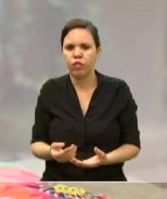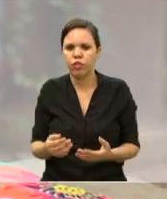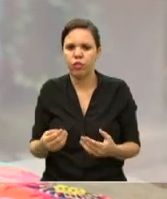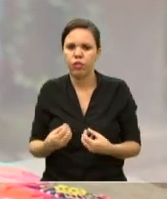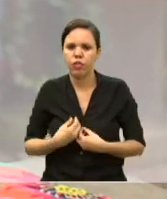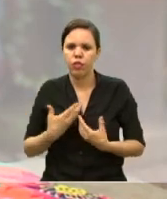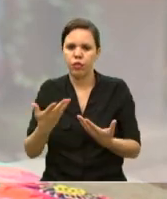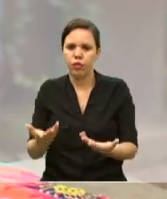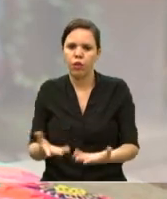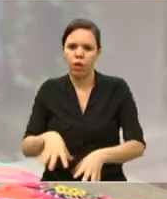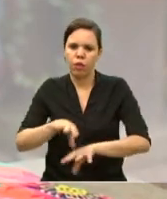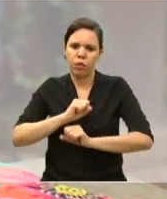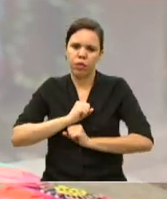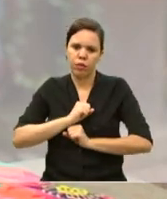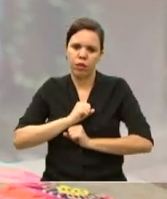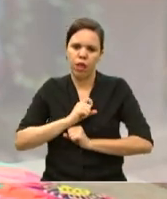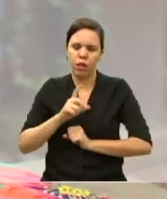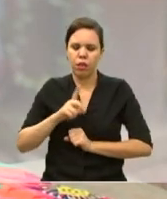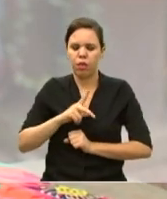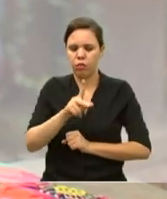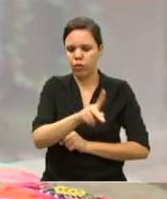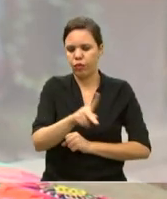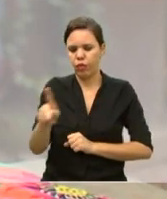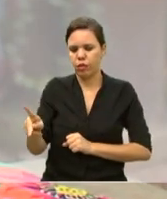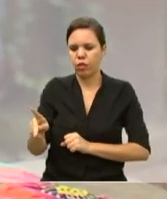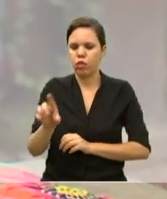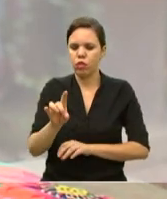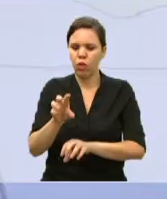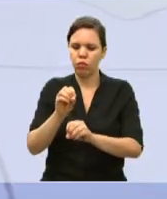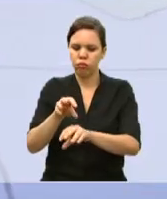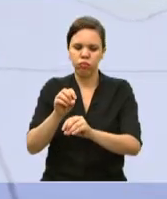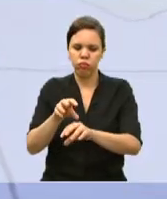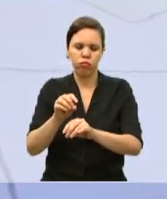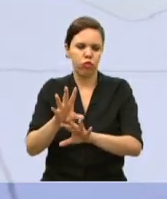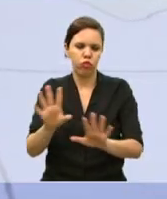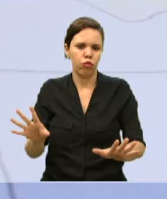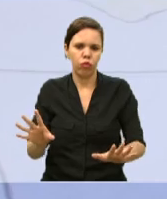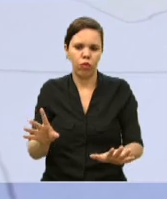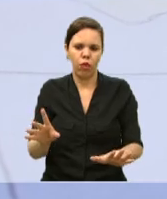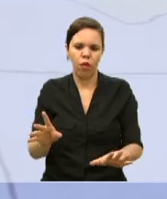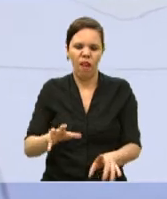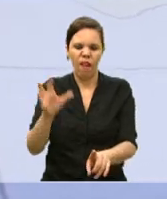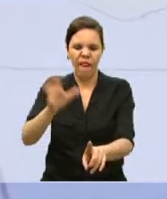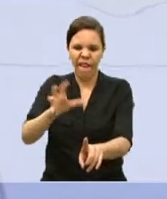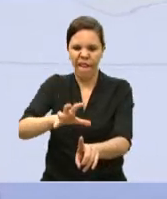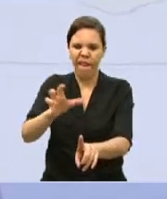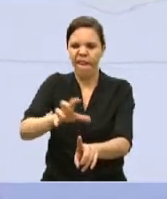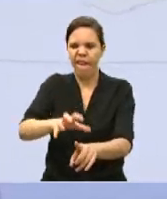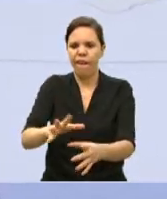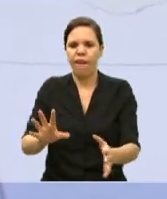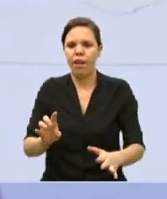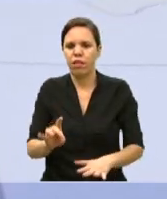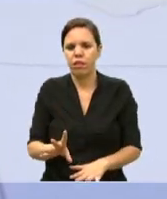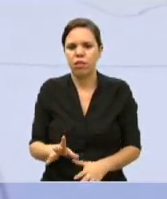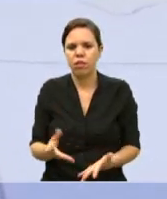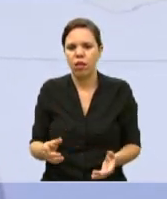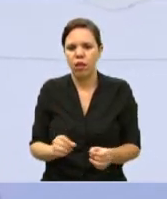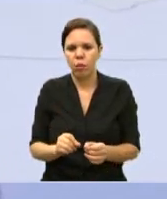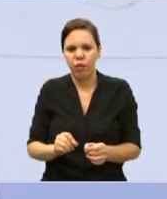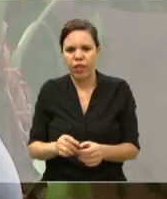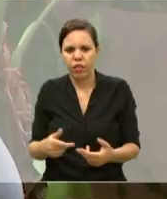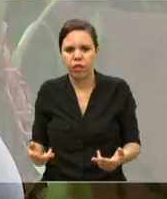na frente, ela tem um mestre que está simplesmente já está impondo, né? Impondo as coisas para a